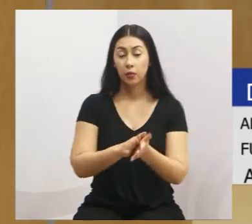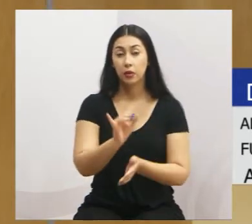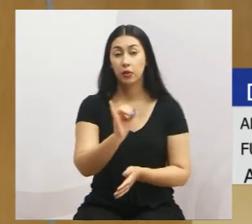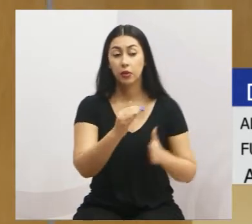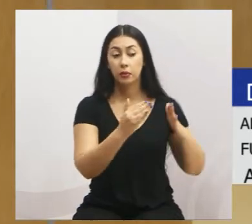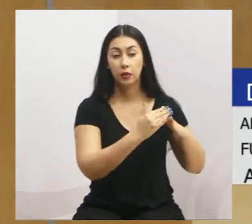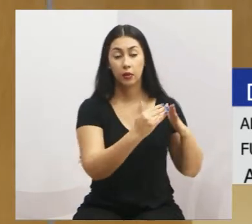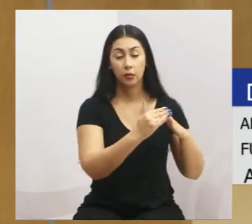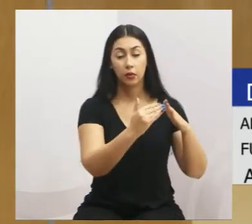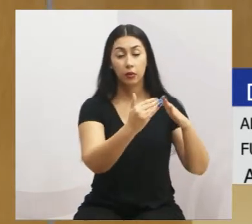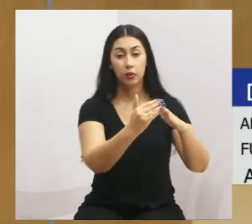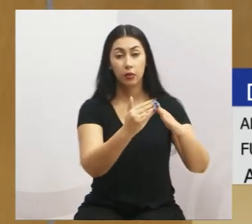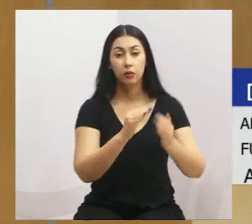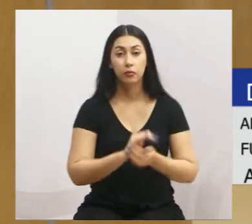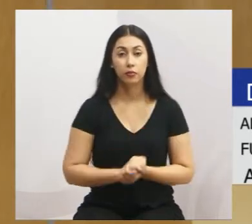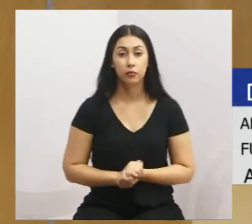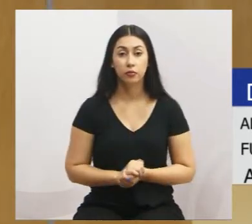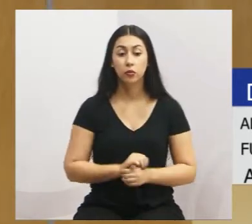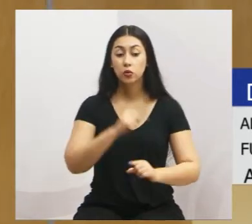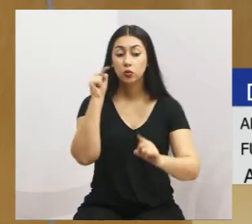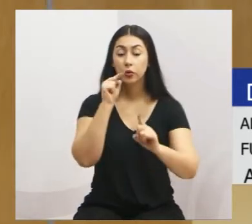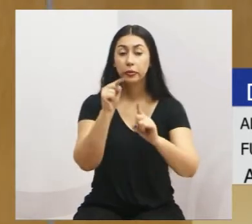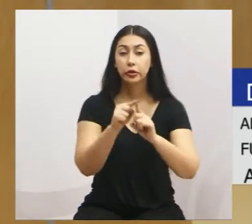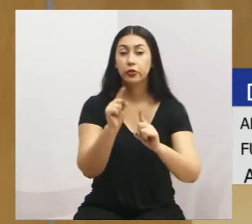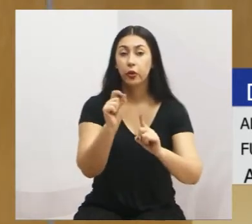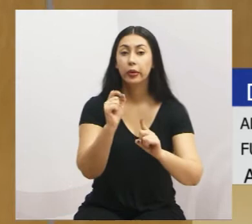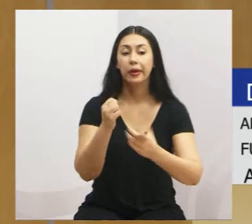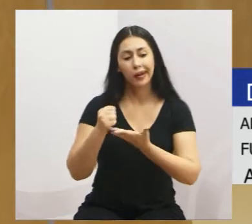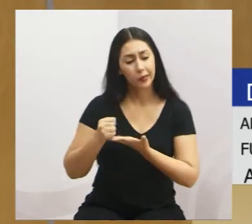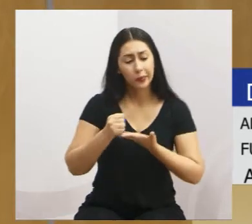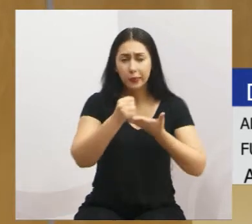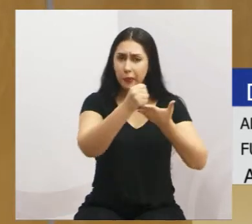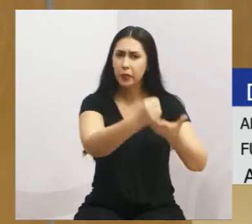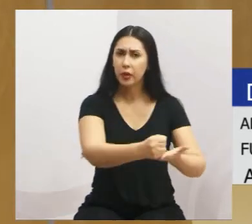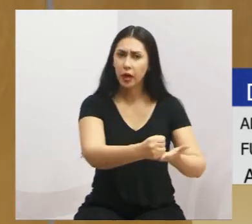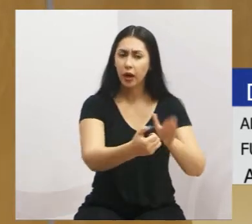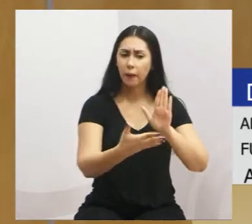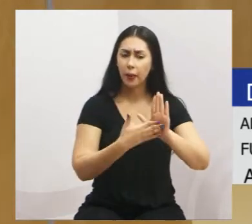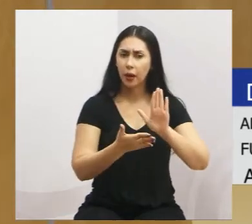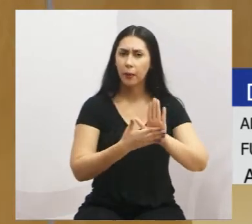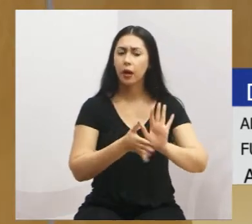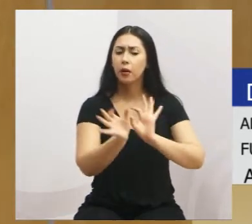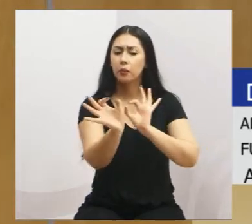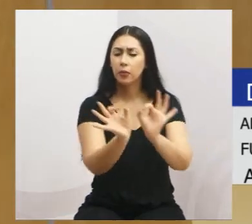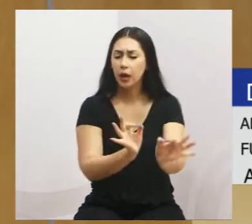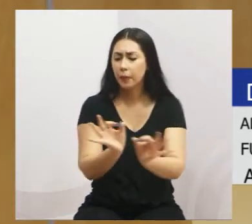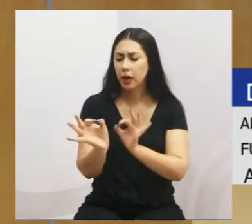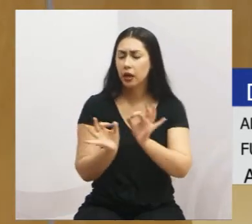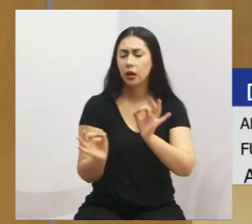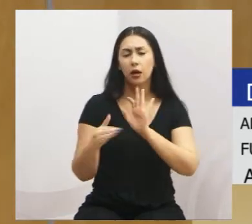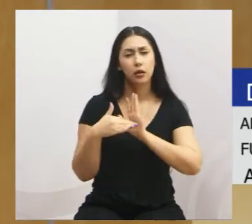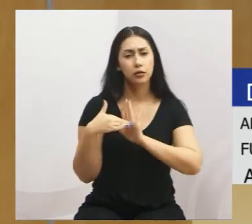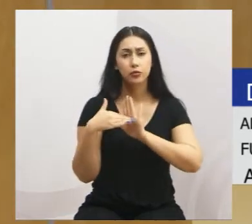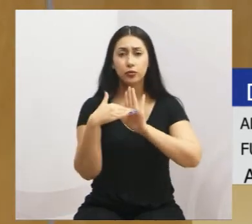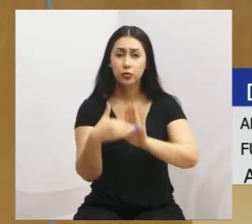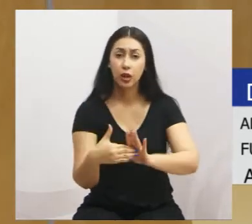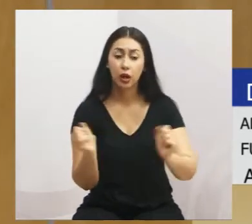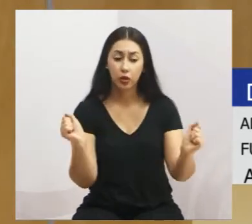Habitação de Interesse Social, visando estimular, apoiar, propor, elaborar, viabilizar e